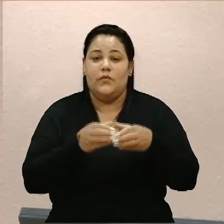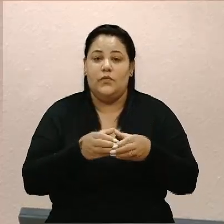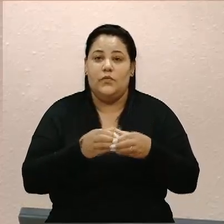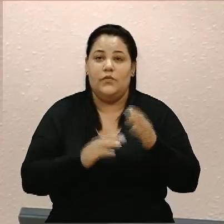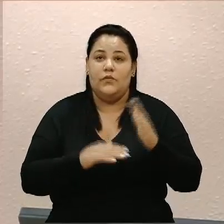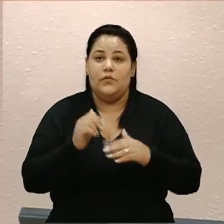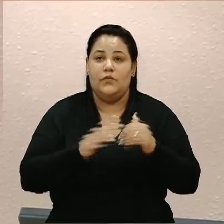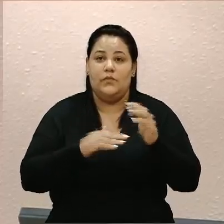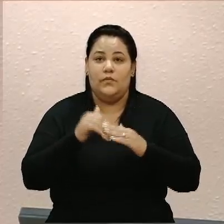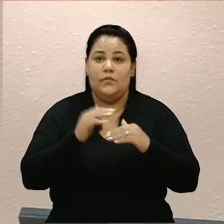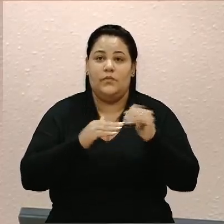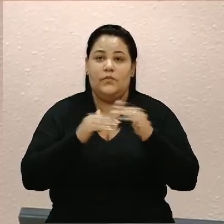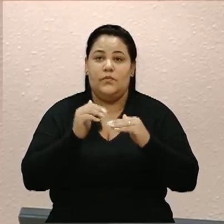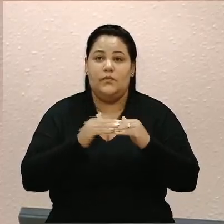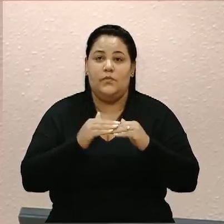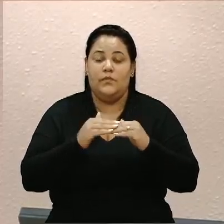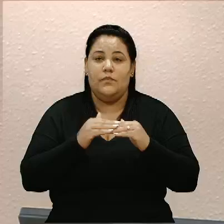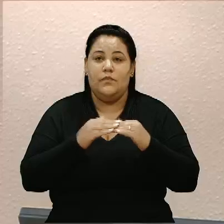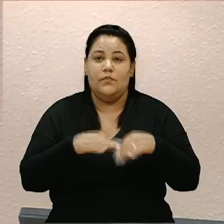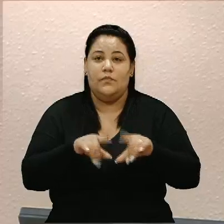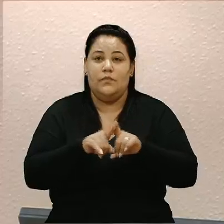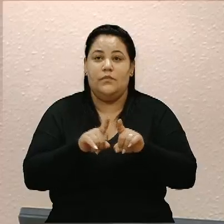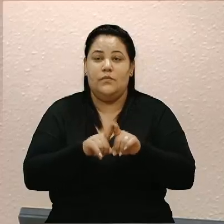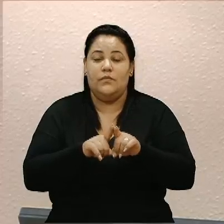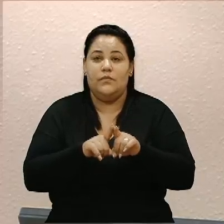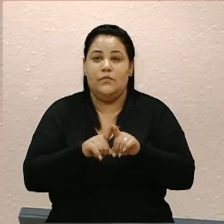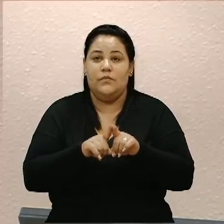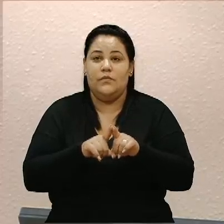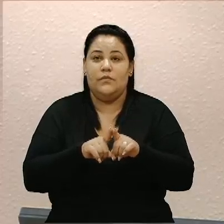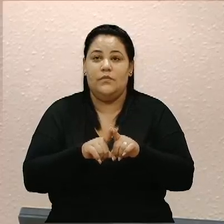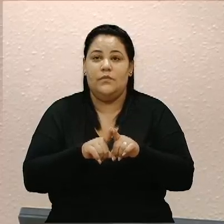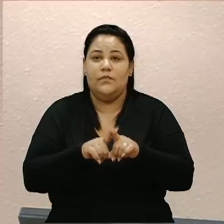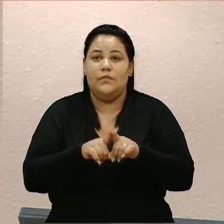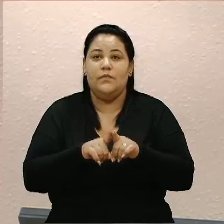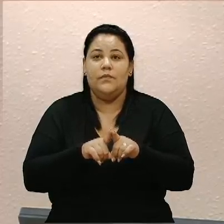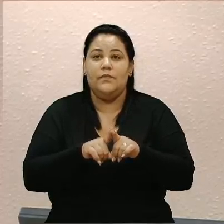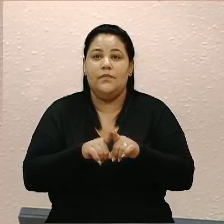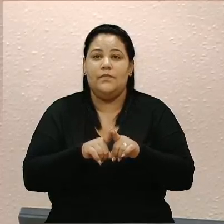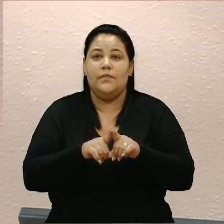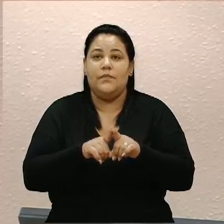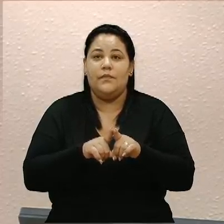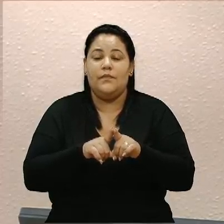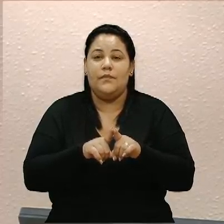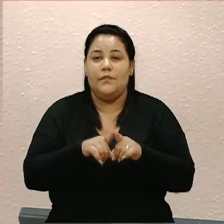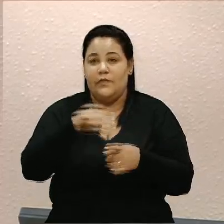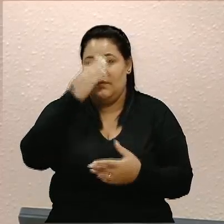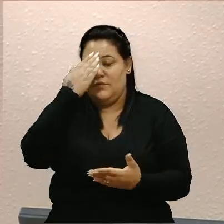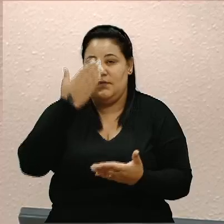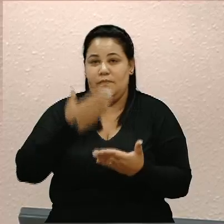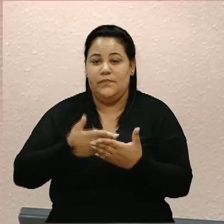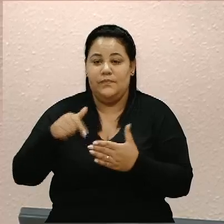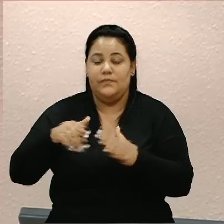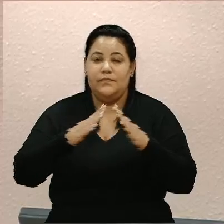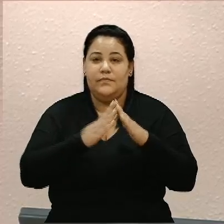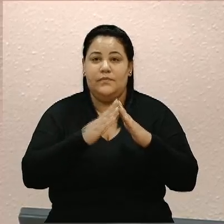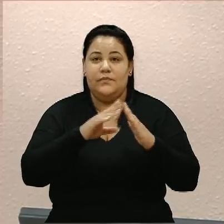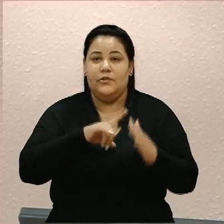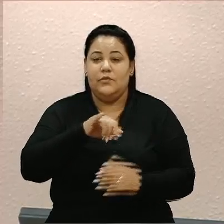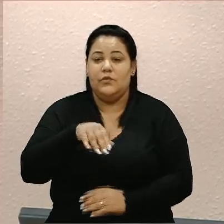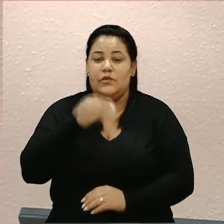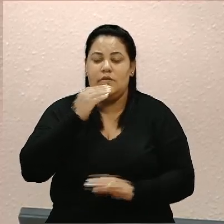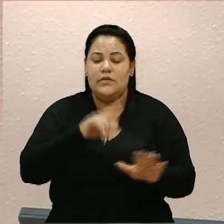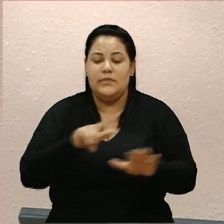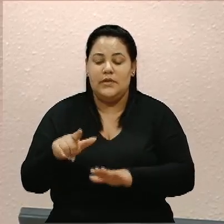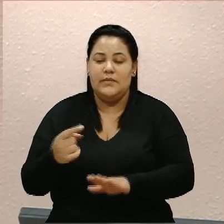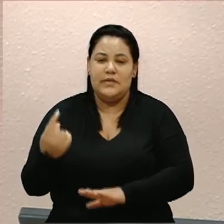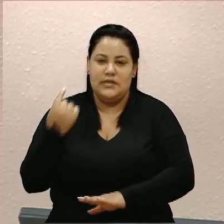construídas, né, de forma consensual. Acredito que essa casa tem essa possibilidade. Semana passada, eu estive protocolando um